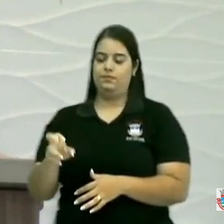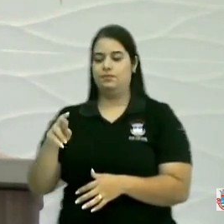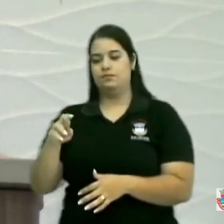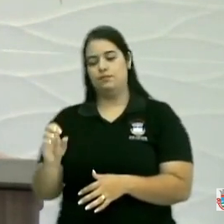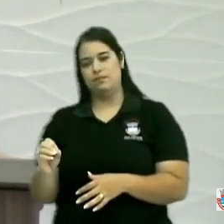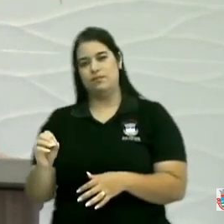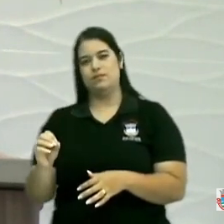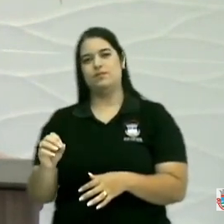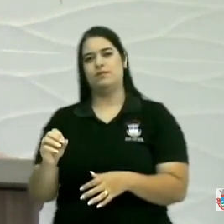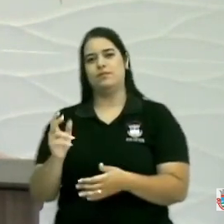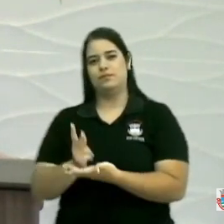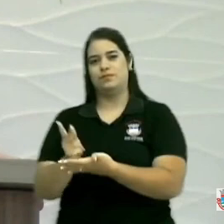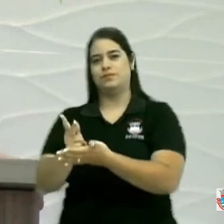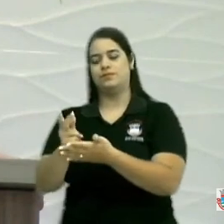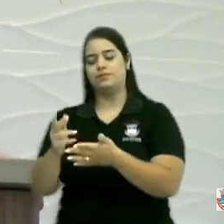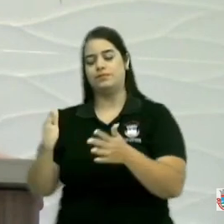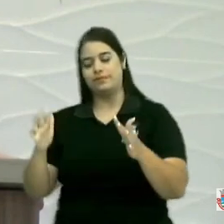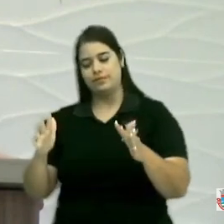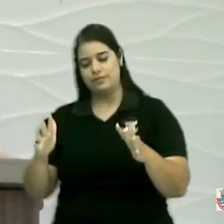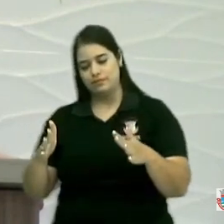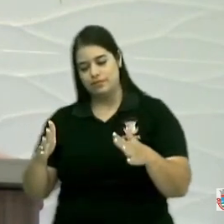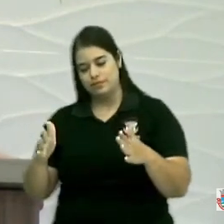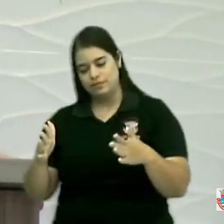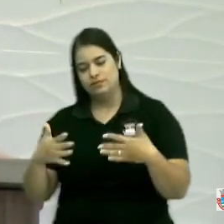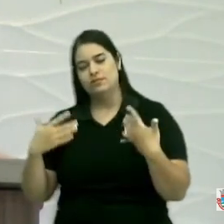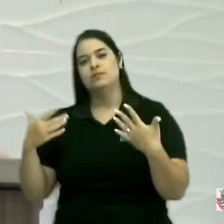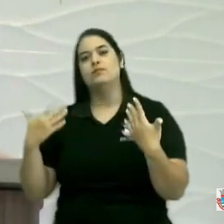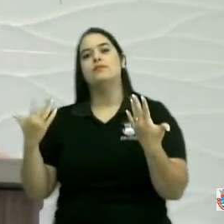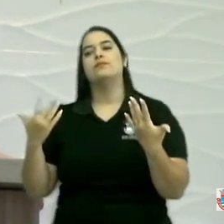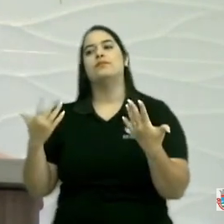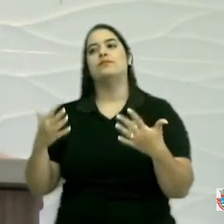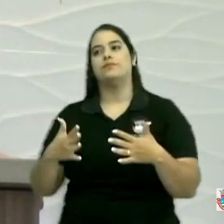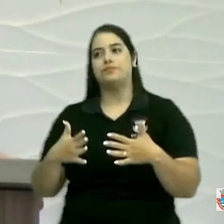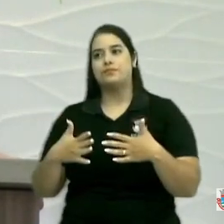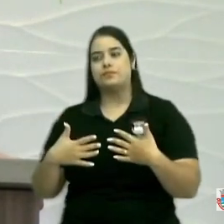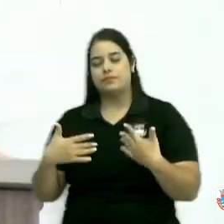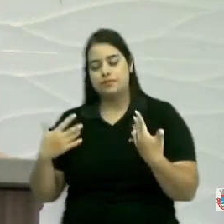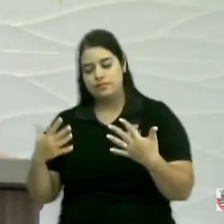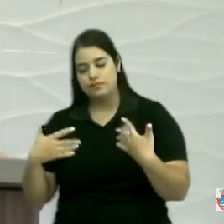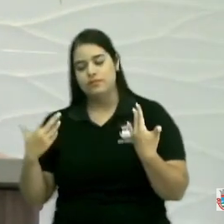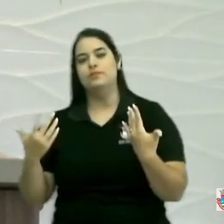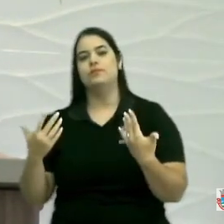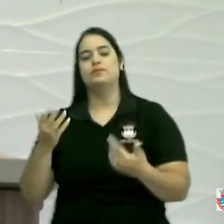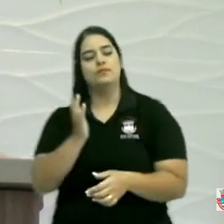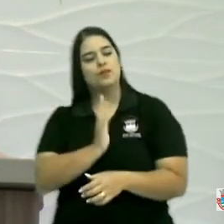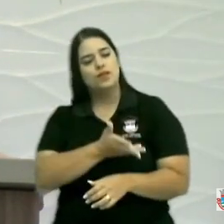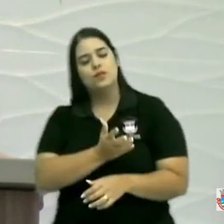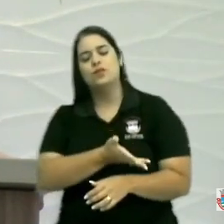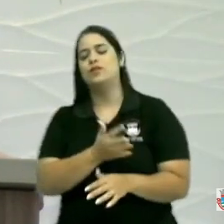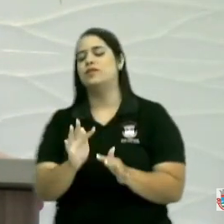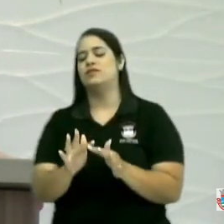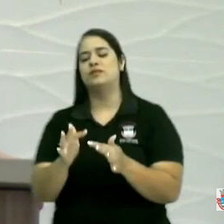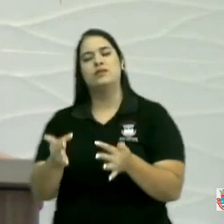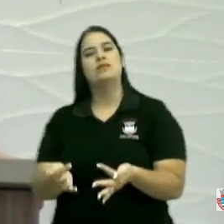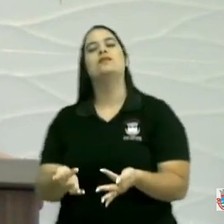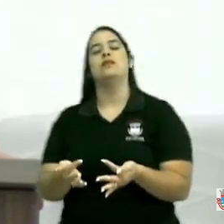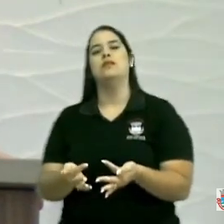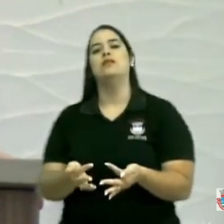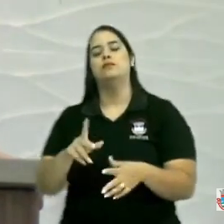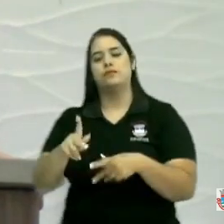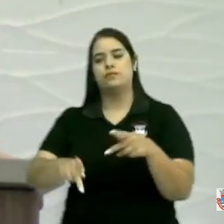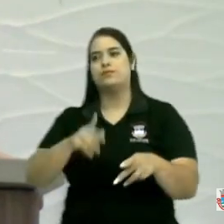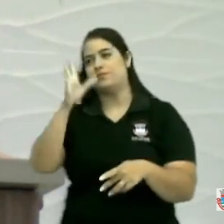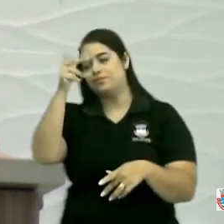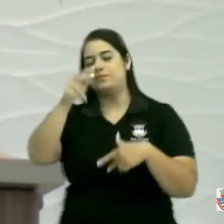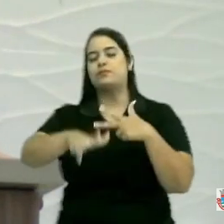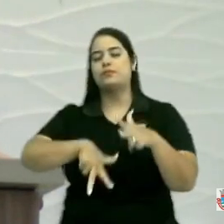alegria, sendo exemplo de generosidade, a pessoa de um dos corações mais puros que o povo de São Bento já conheceu. Eu